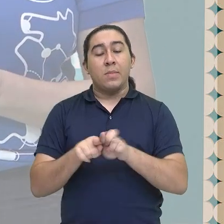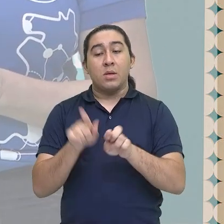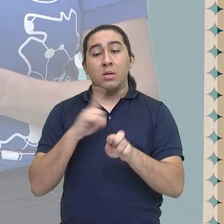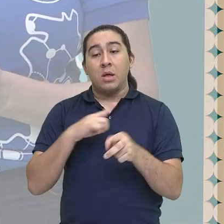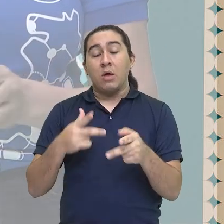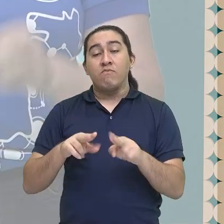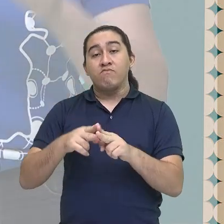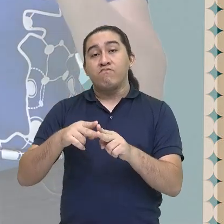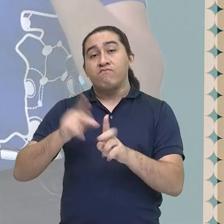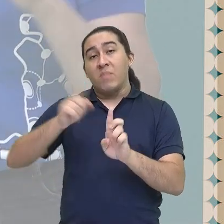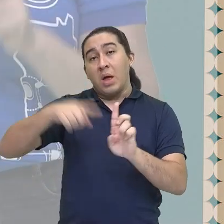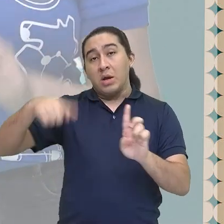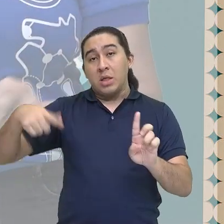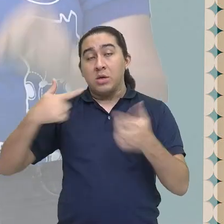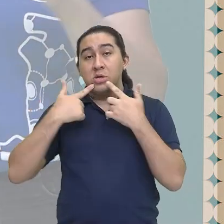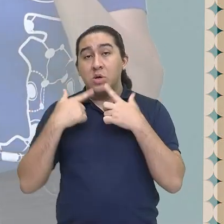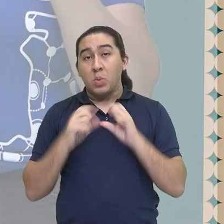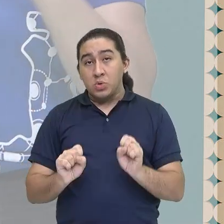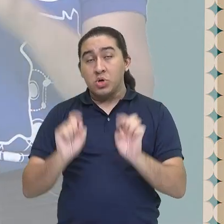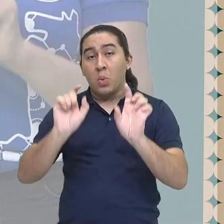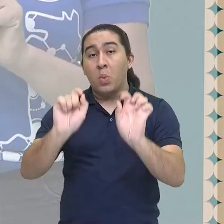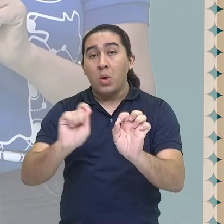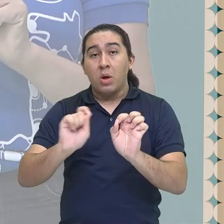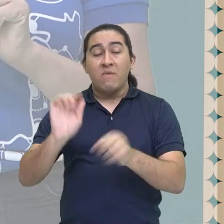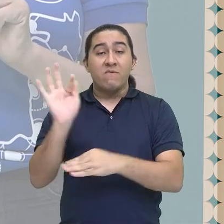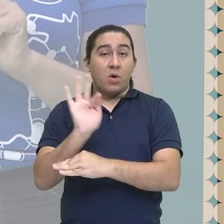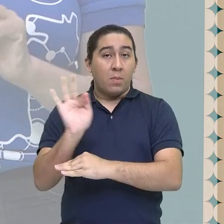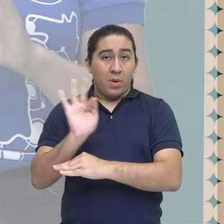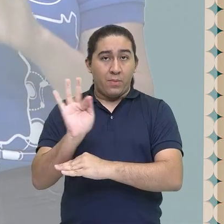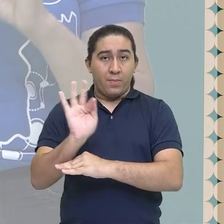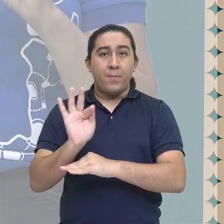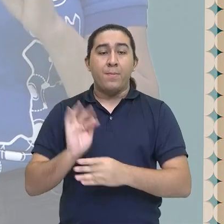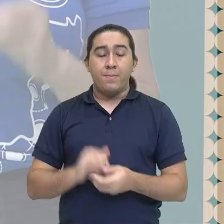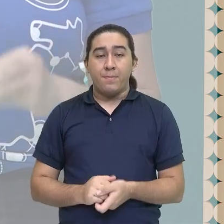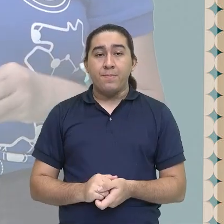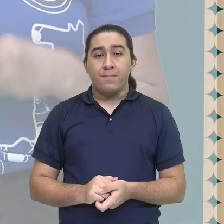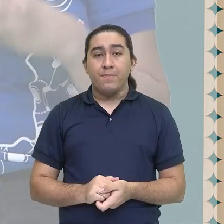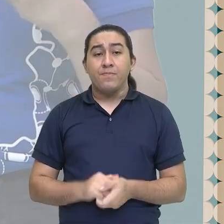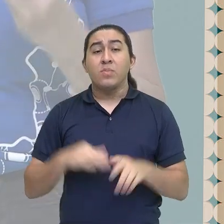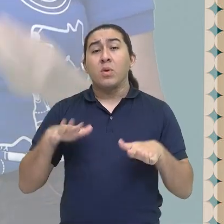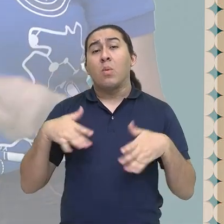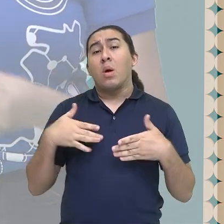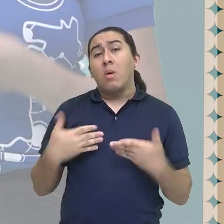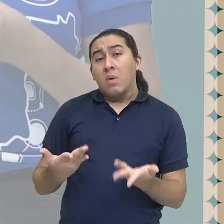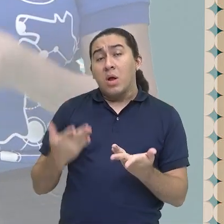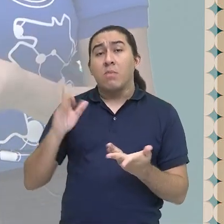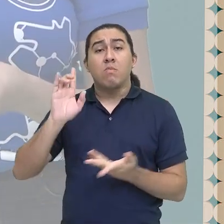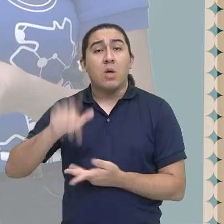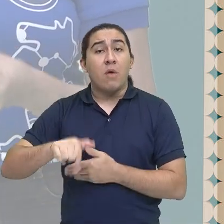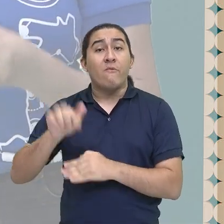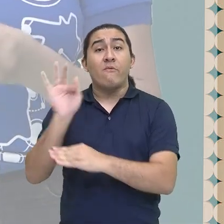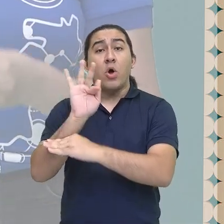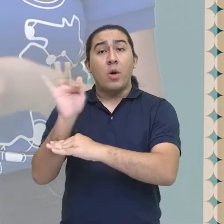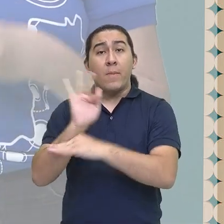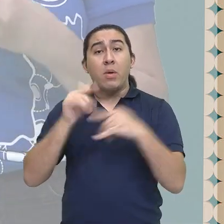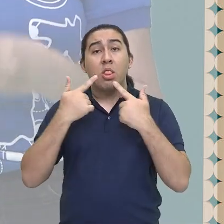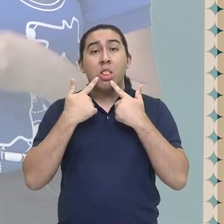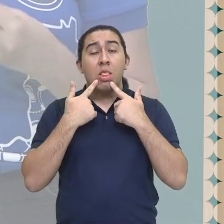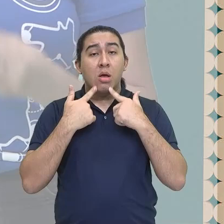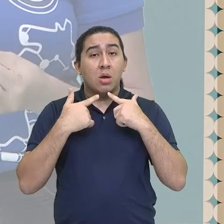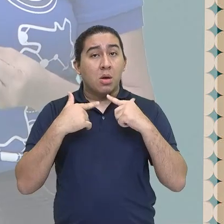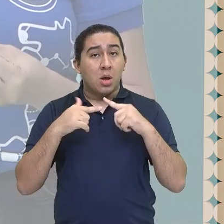variedade linguística a linguagem formal. Qual é a linguagem formal? Qual